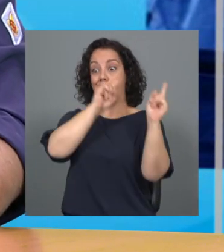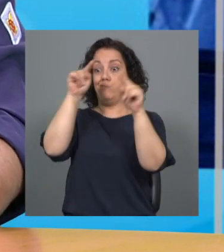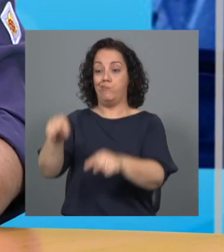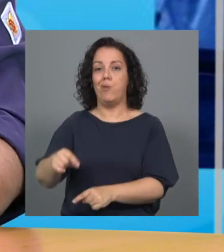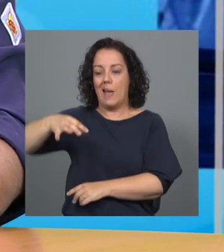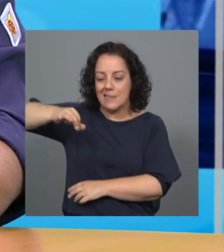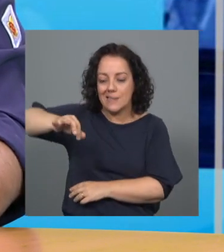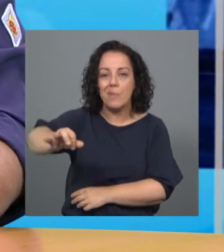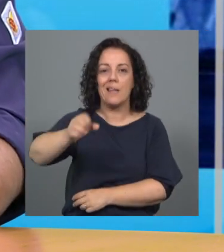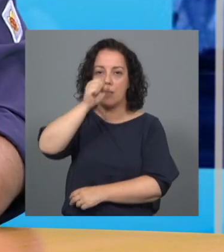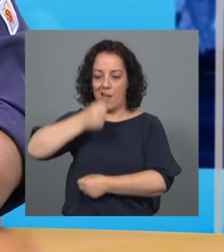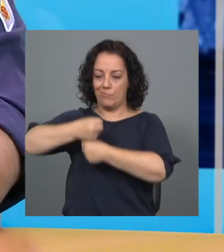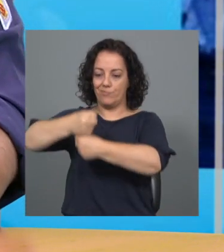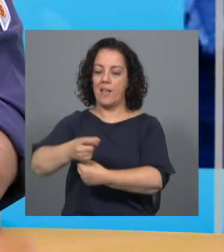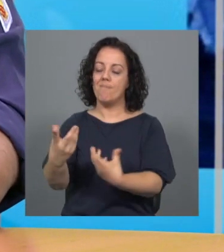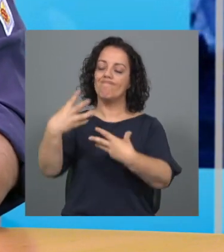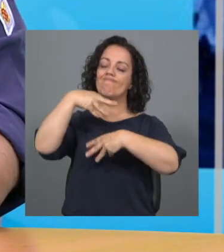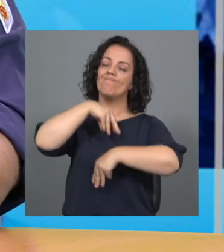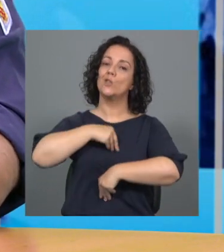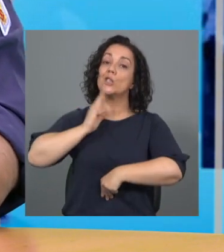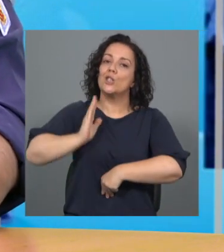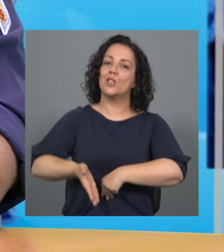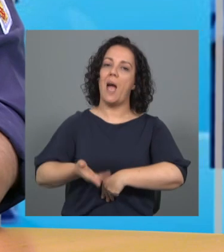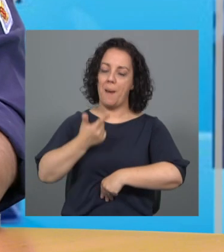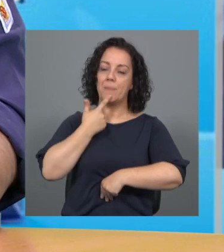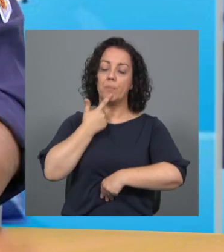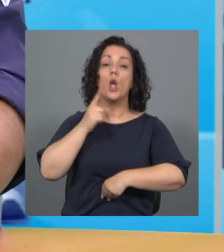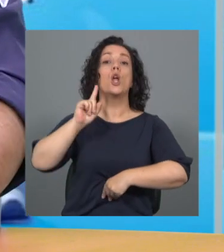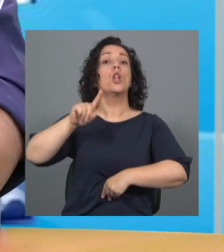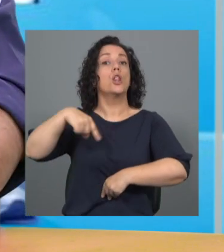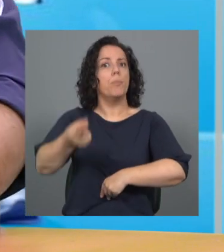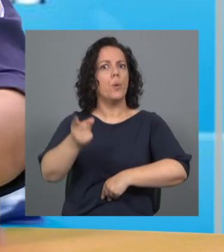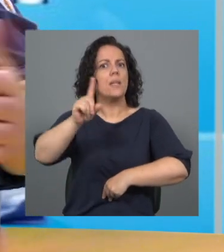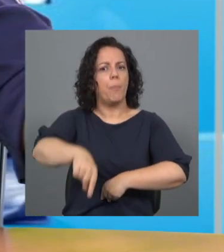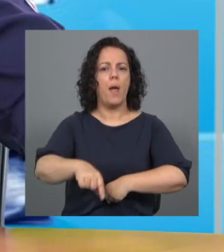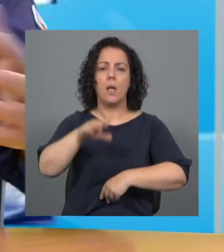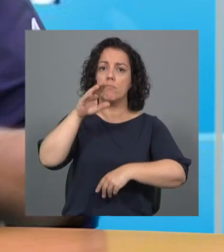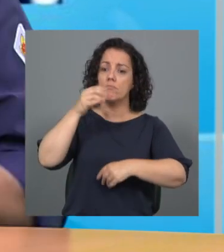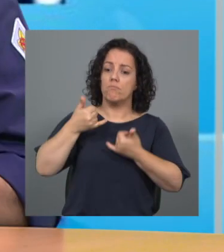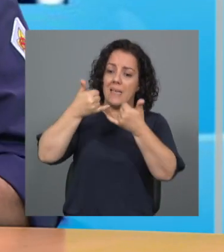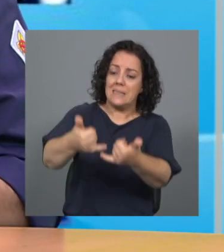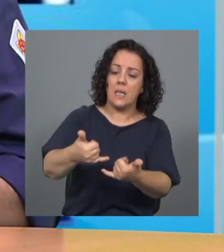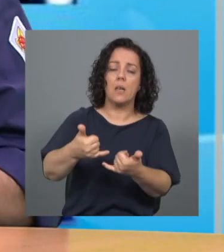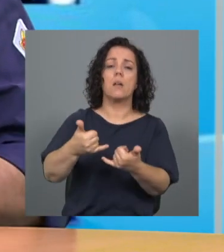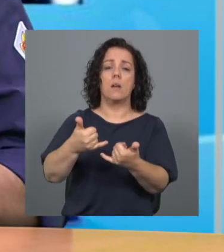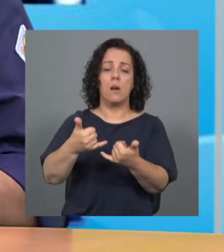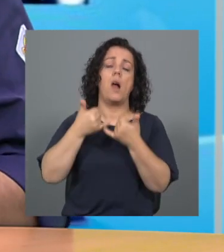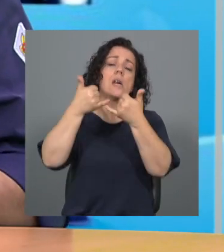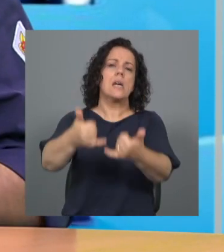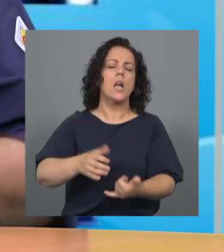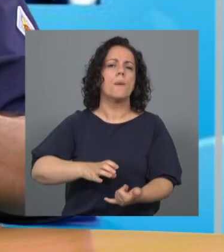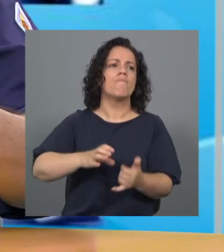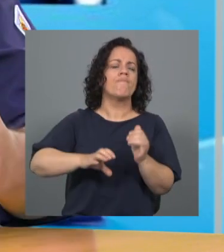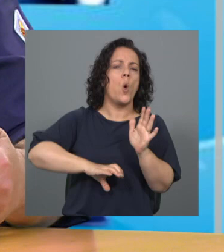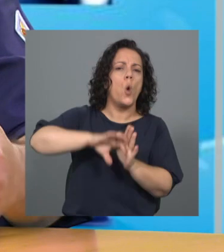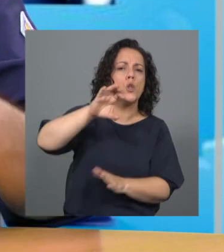dar o passo seguinte, que é a preocupação com aquilo que vai acontecer a seguir. De alguma forma, se tivermos essas condições, que às vezes fazemos longe do local que habitamos, isso não é tão